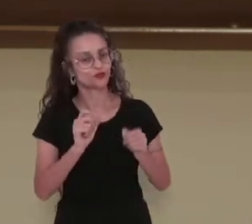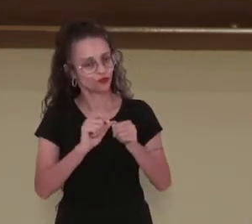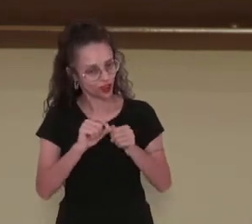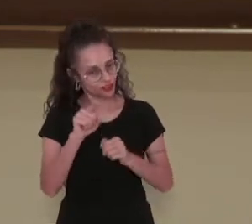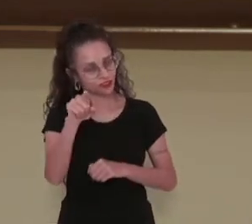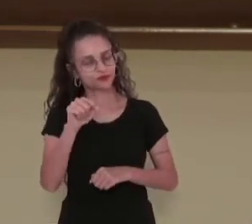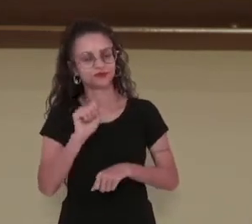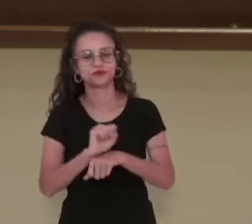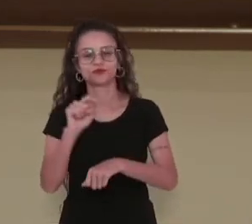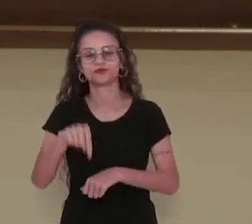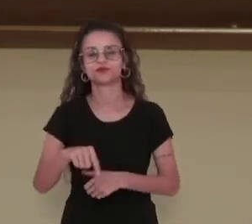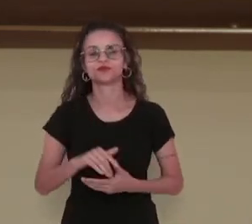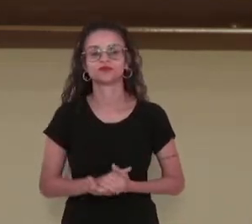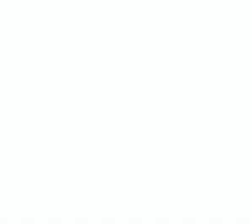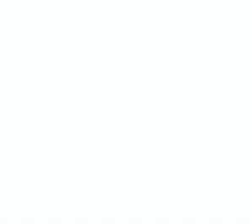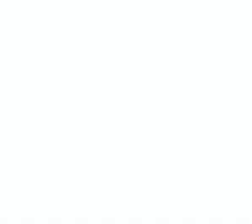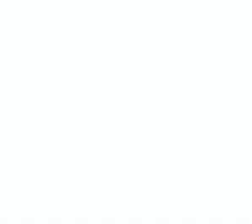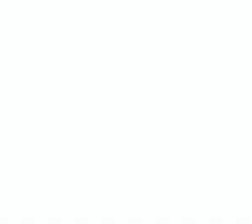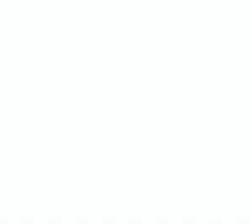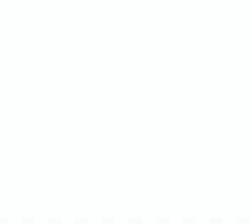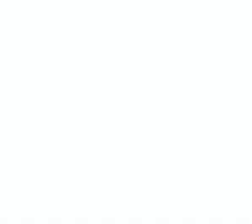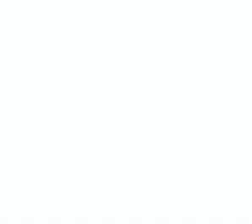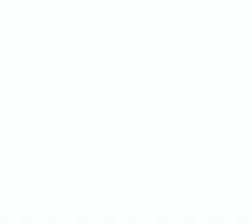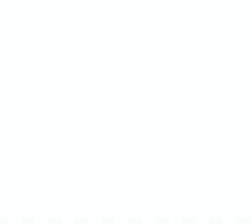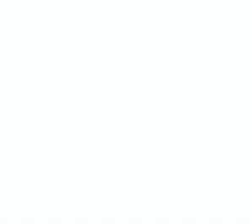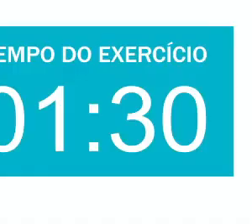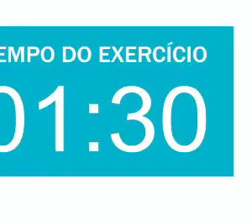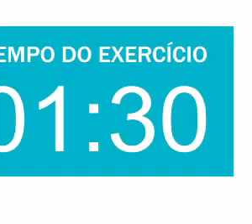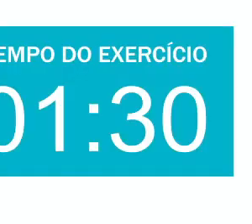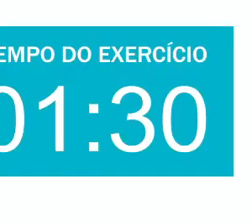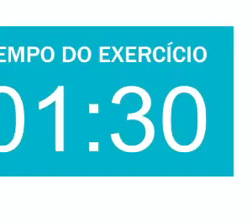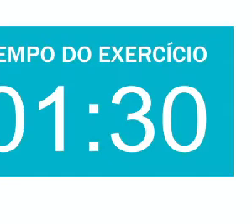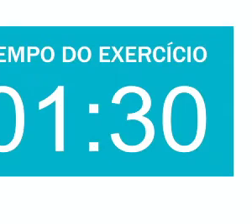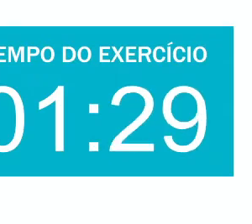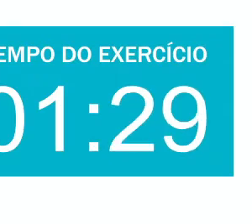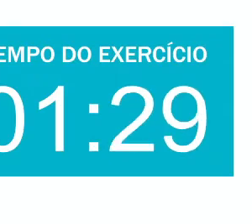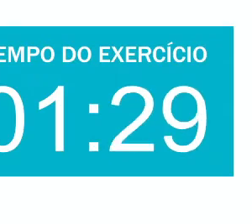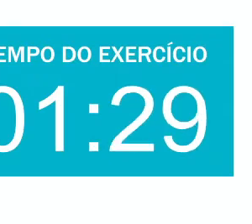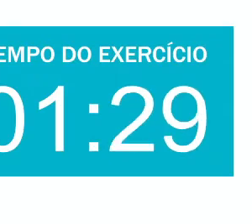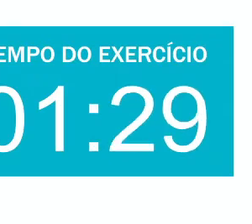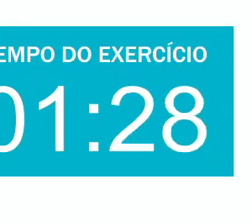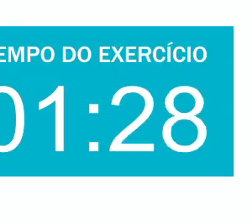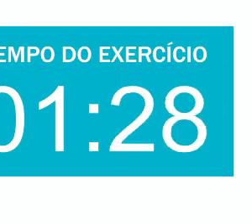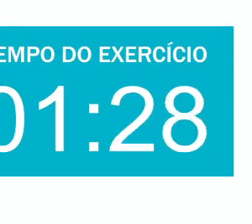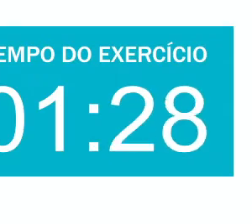faz aí que eu te aguardo aqui.